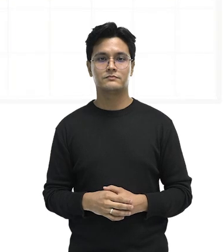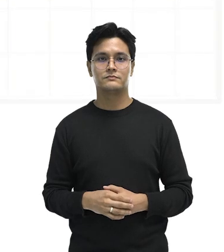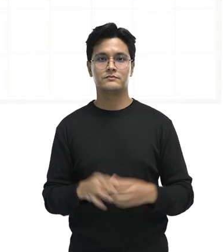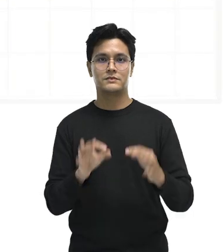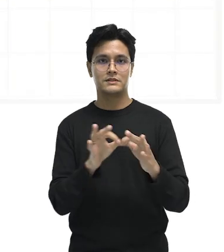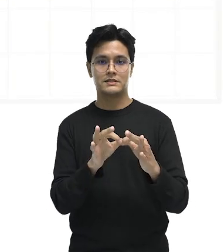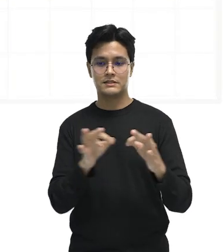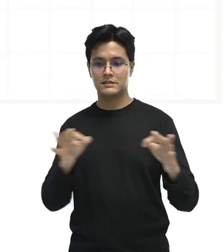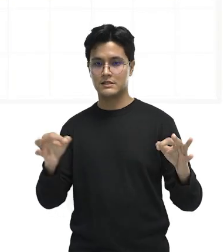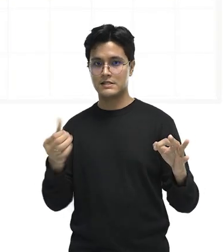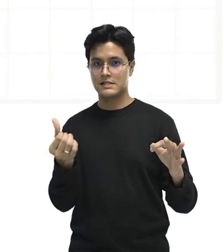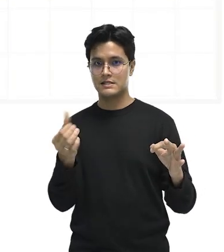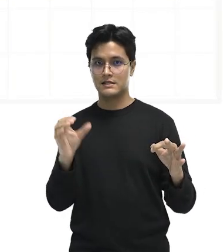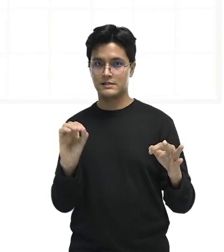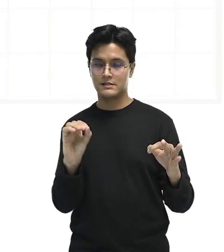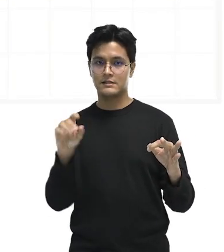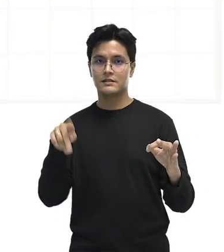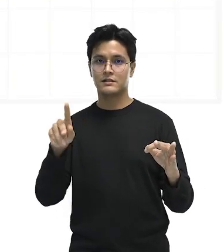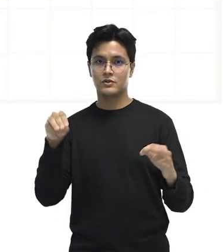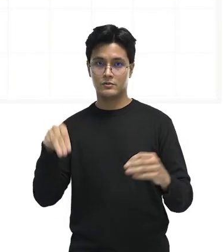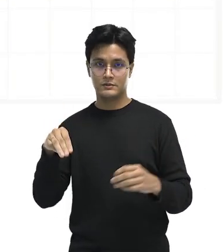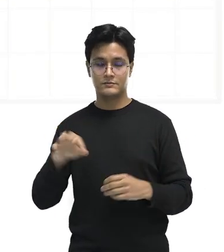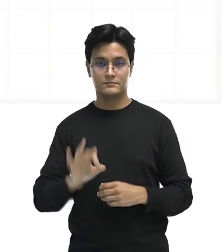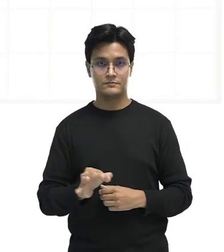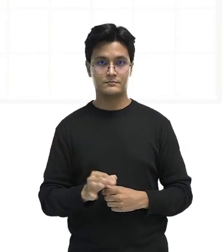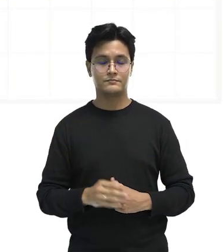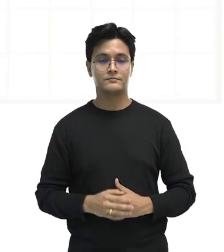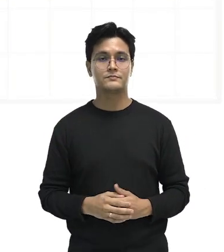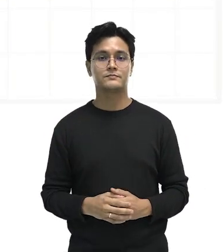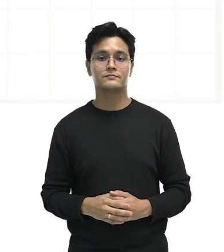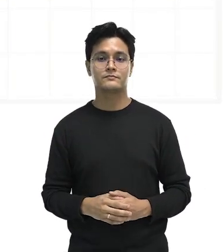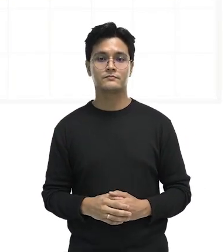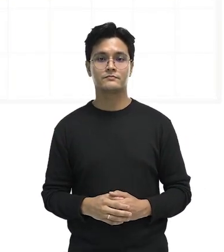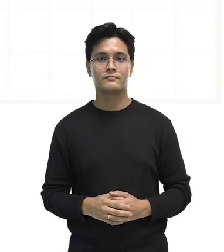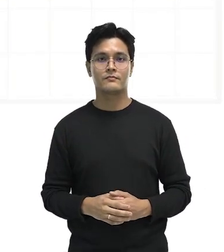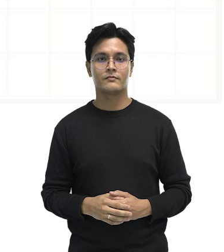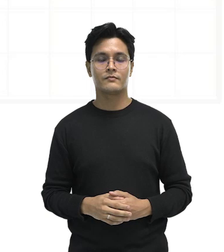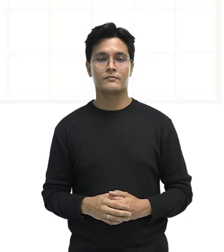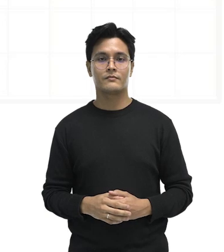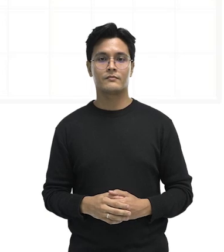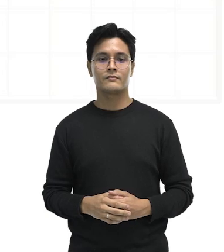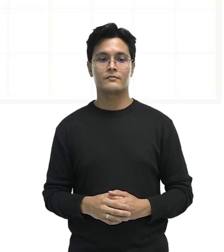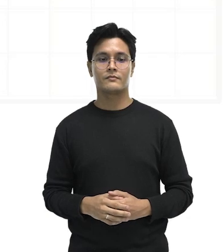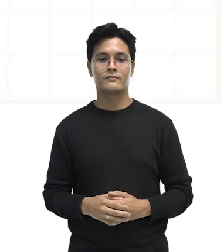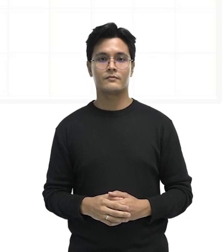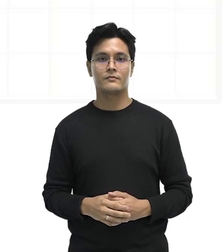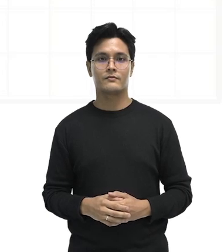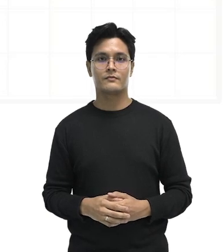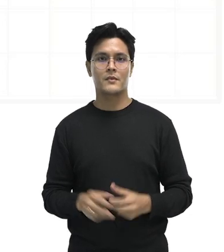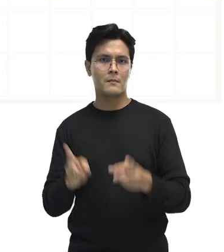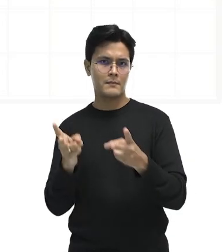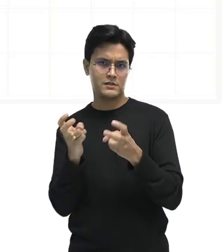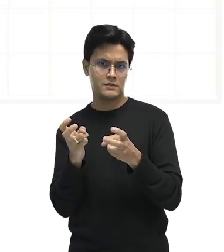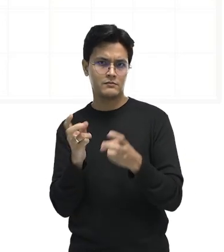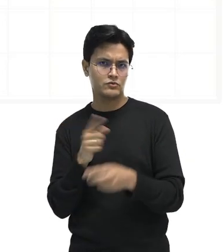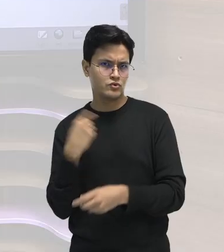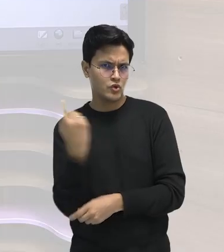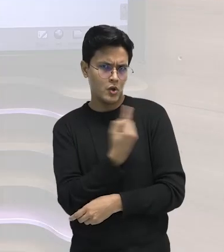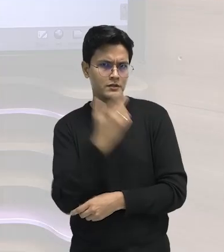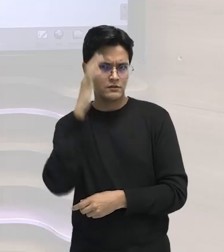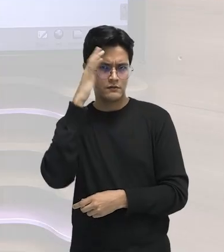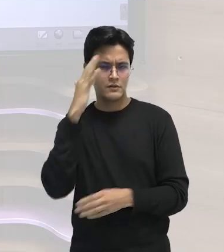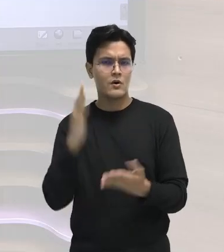percorrer esses 60 quilômetros, tá? Observa o seguinte, nós estamos aqui fazendo alguns cálculos,